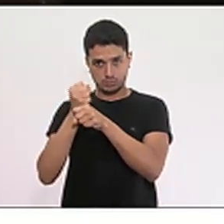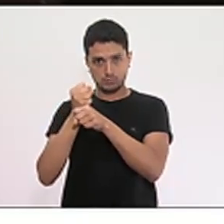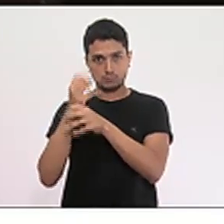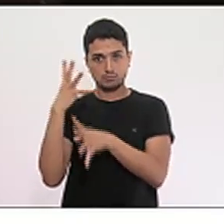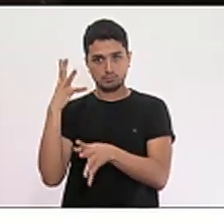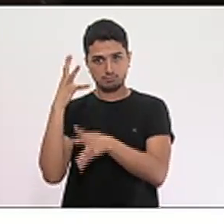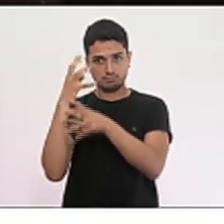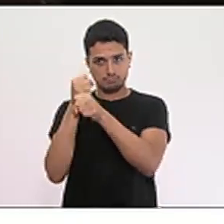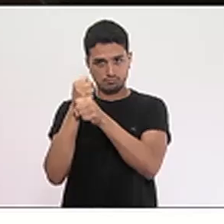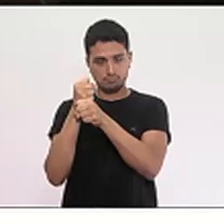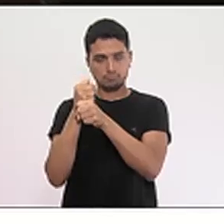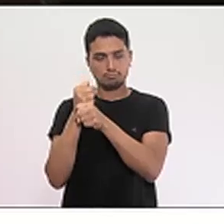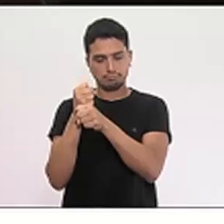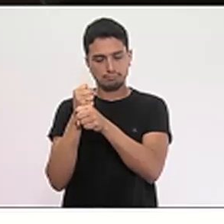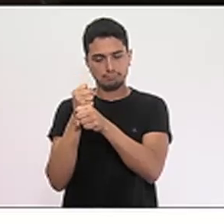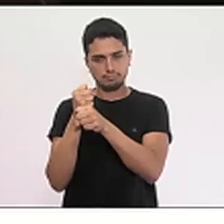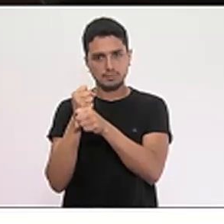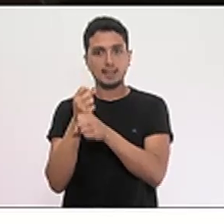ser investido na